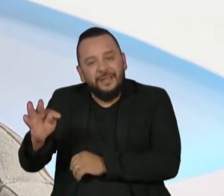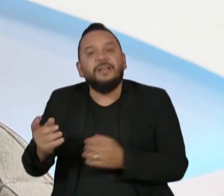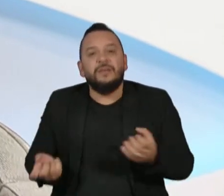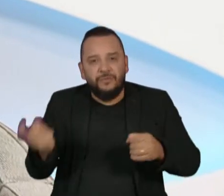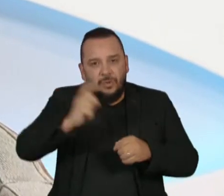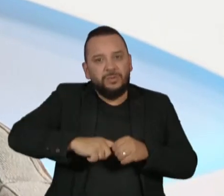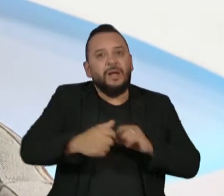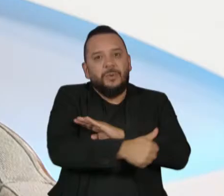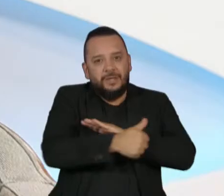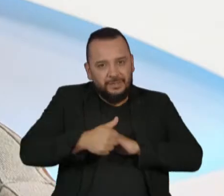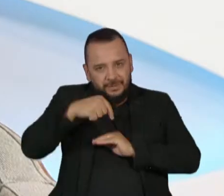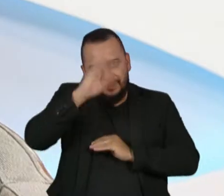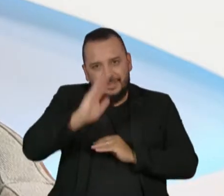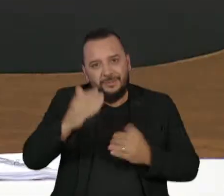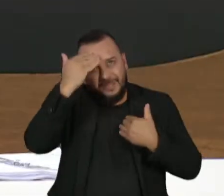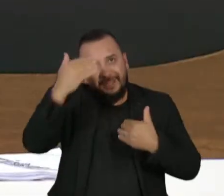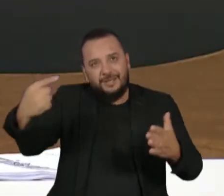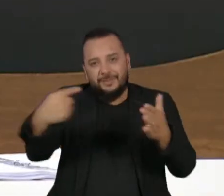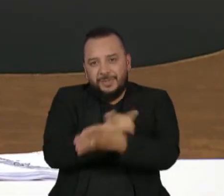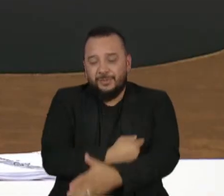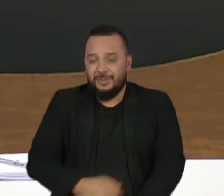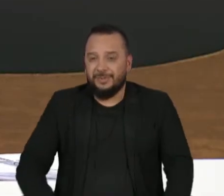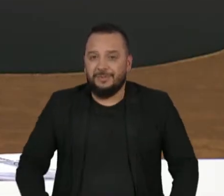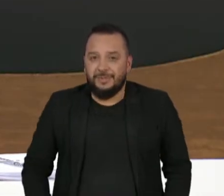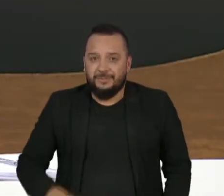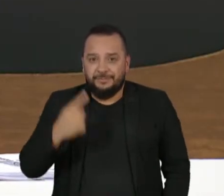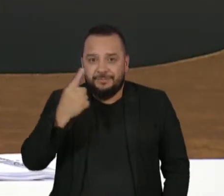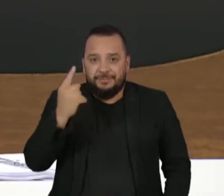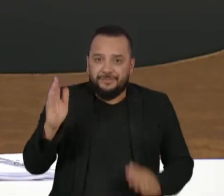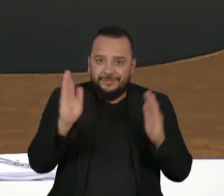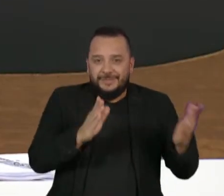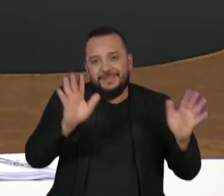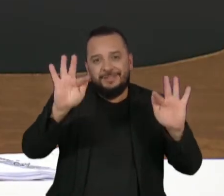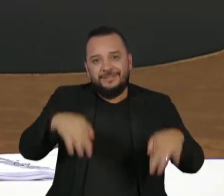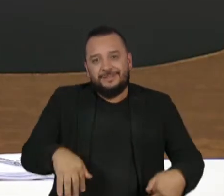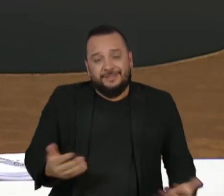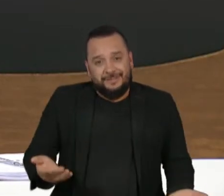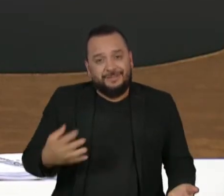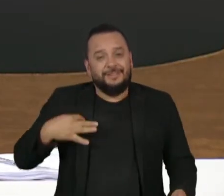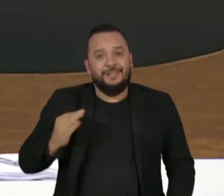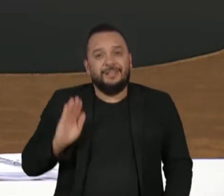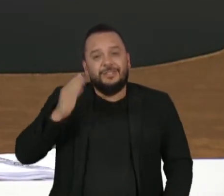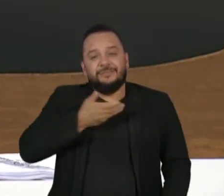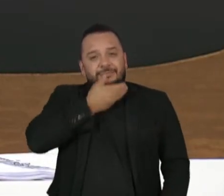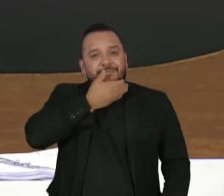eu te agradeço pela pergunta, Pedro. Então, com isso, a gente fecha o nosso primeiro bloco do Roda Viva com o candidato Pablo Marçal. Vai para um